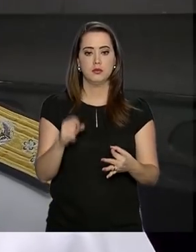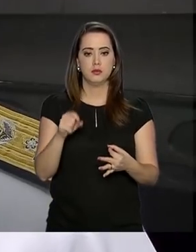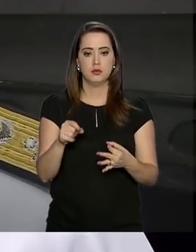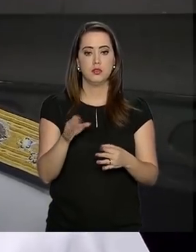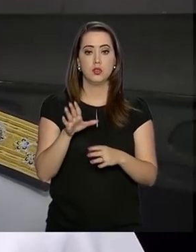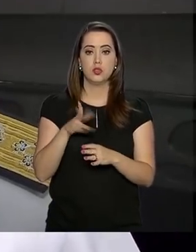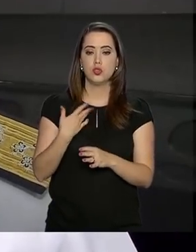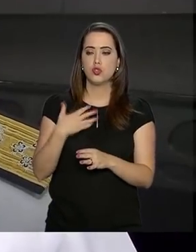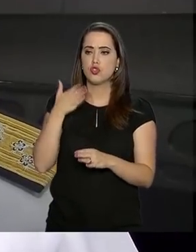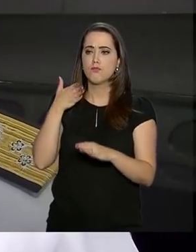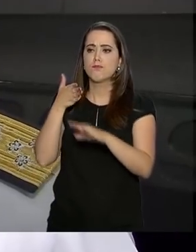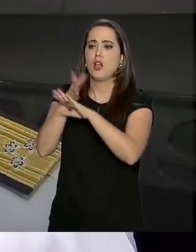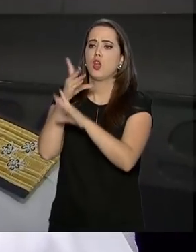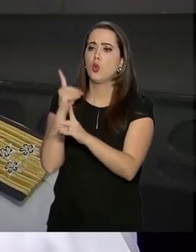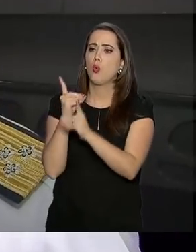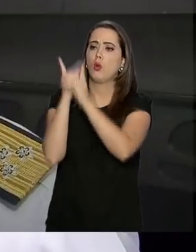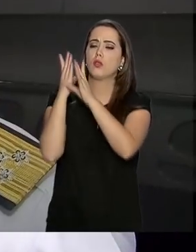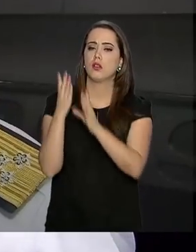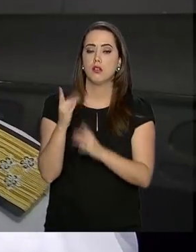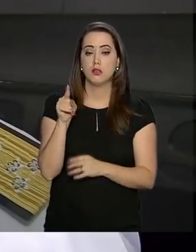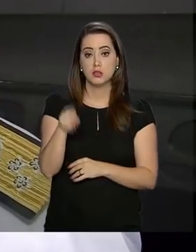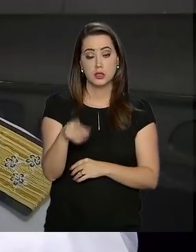de abordagem,